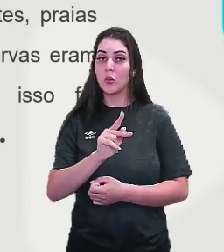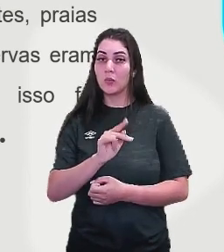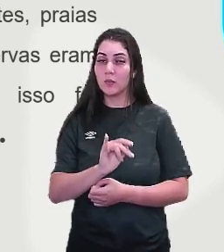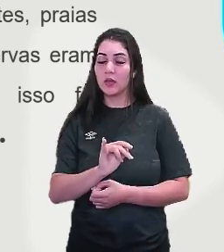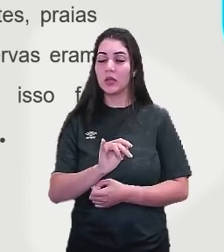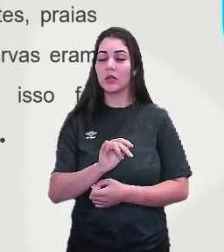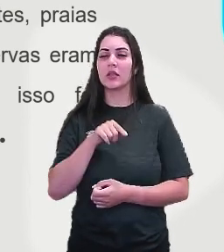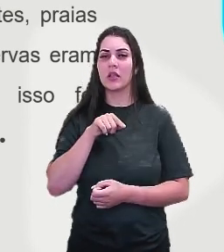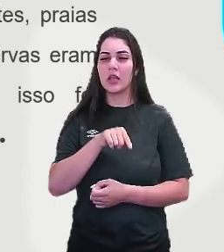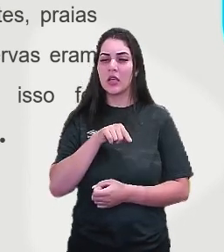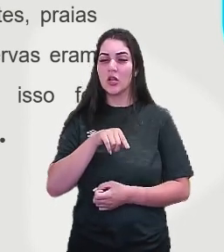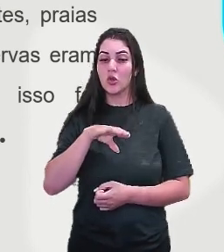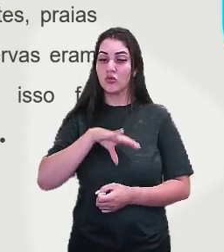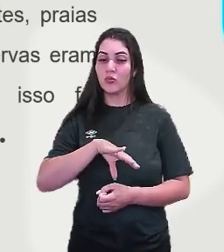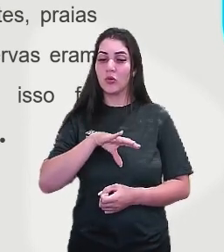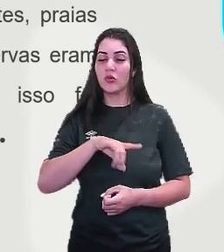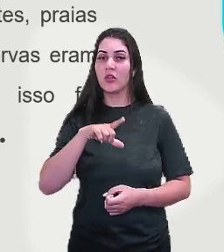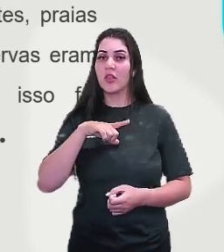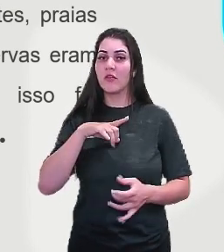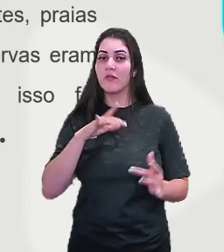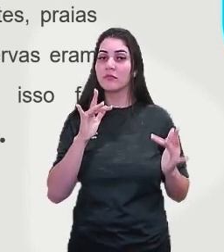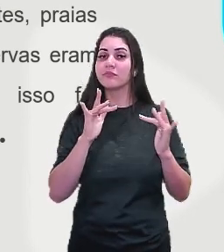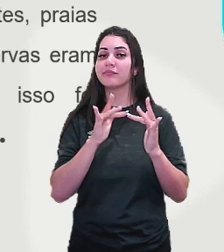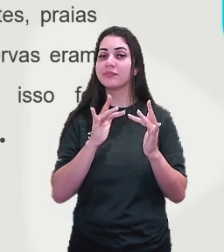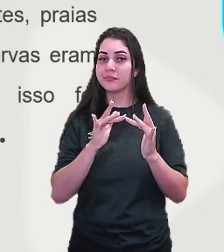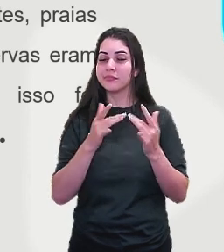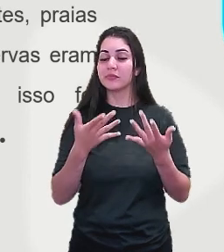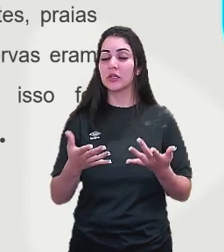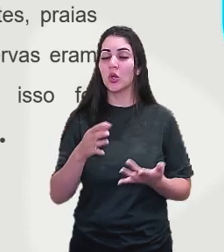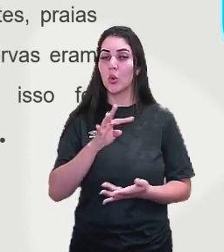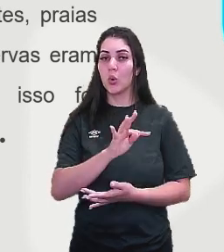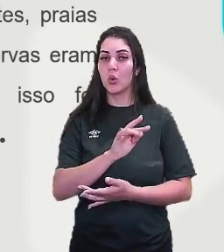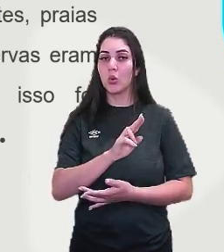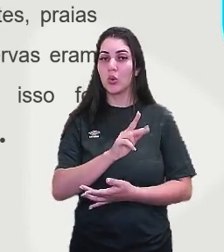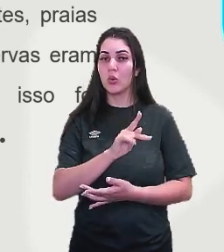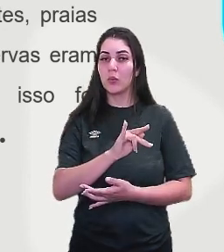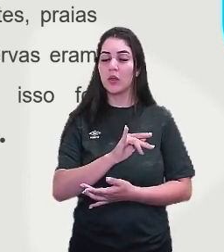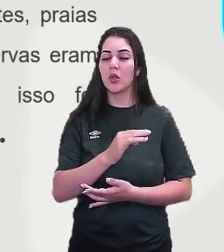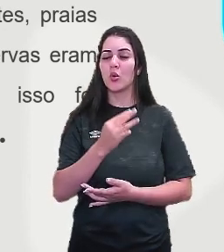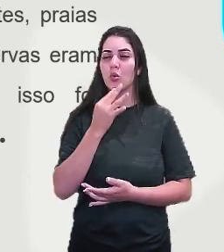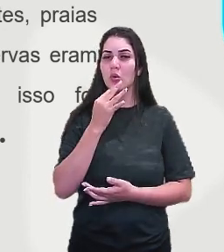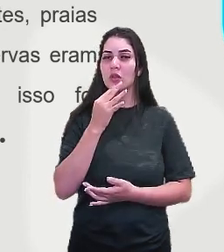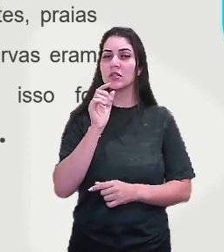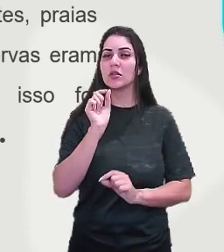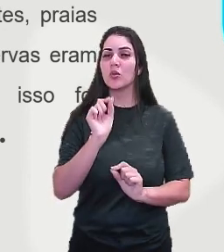que os portugueses travaram o contato. Os tupi conheciam a natureza, tinham